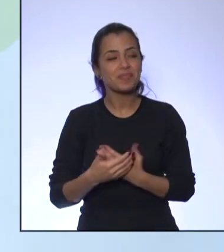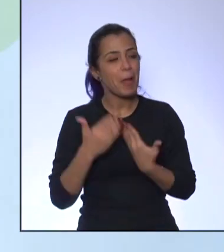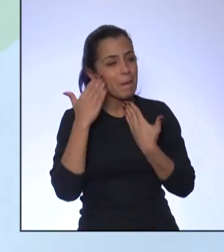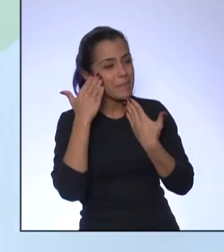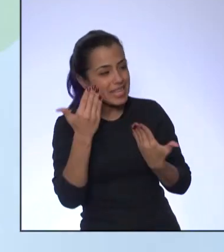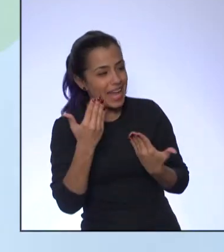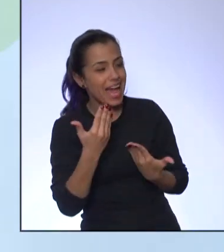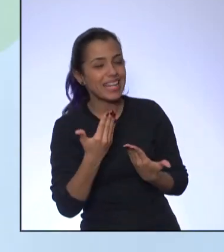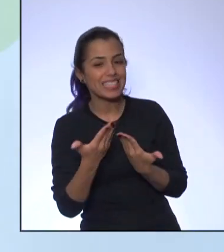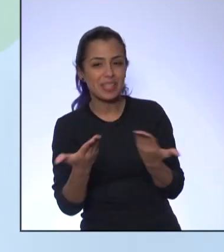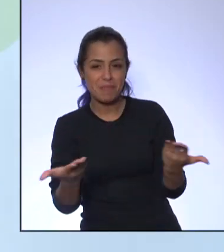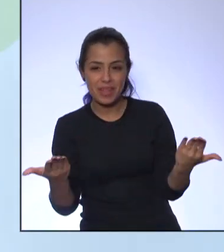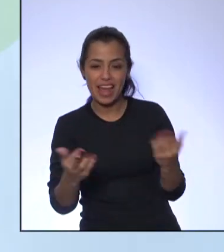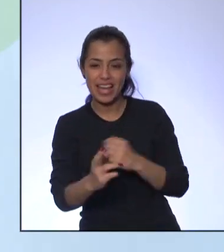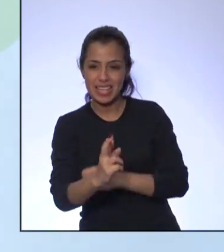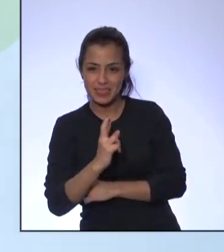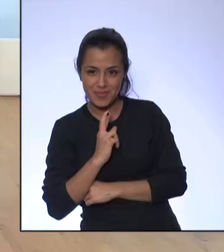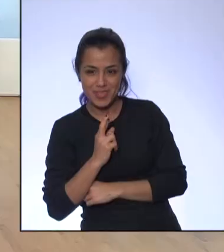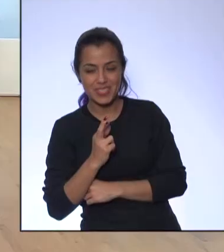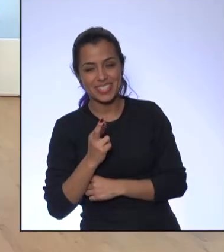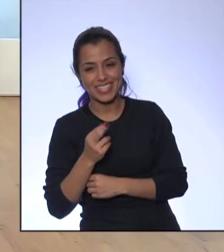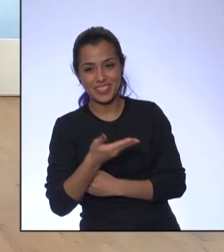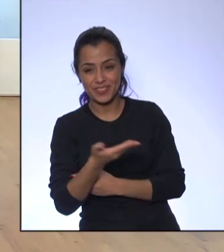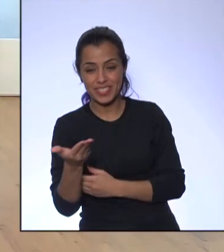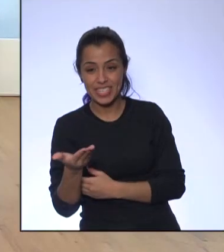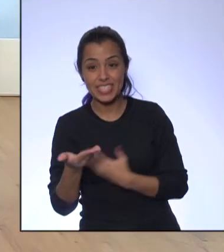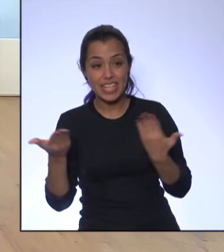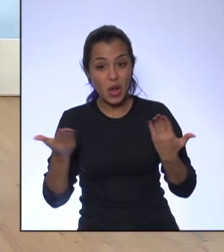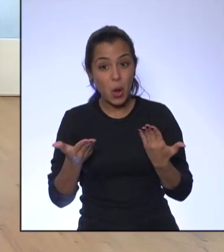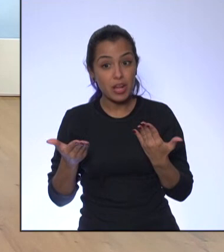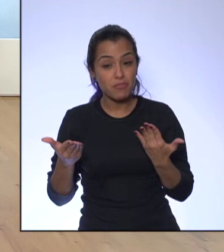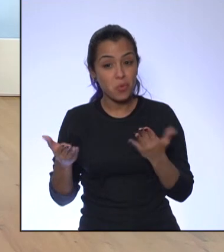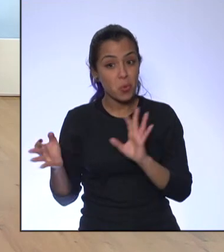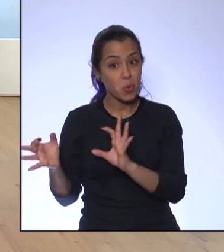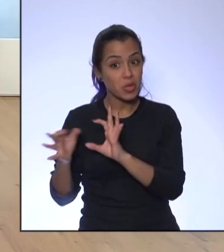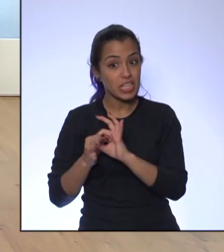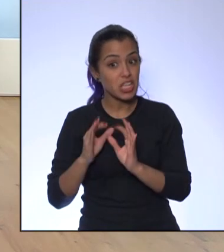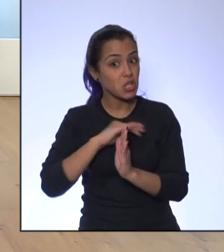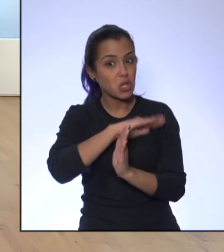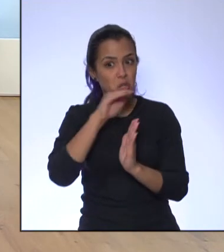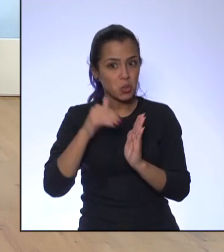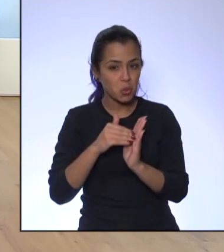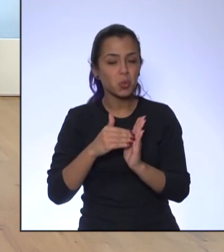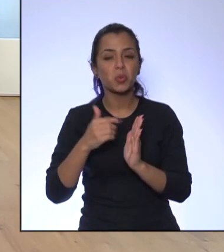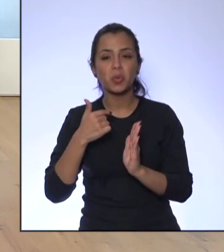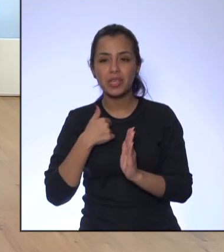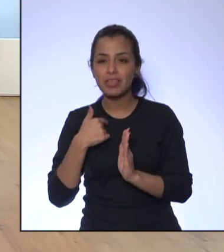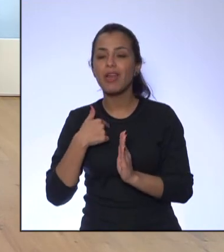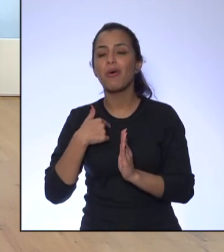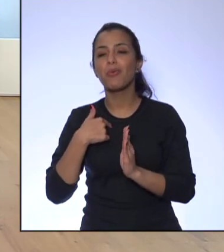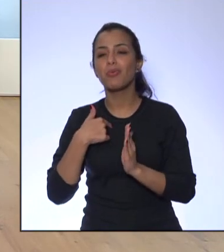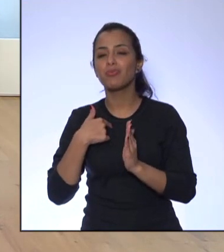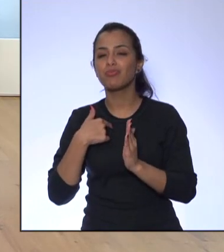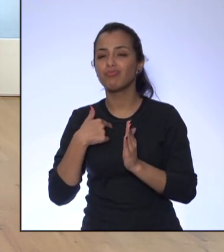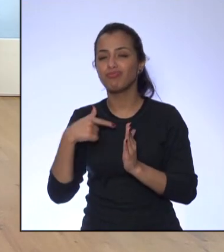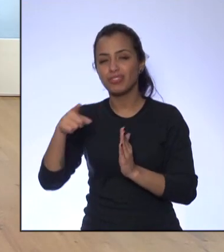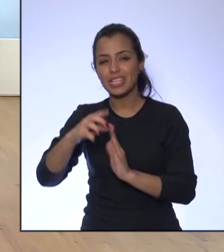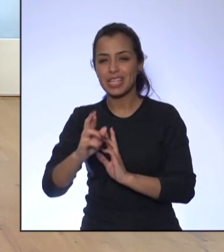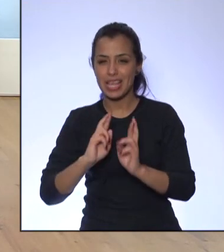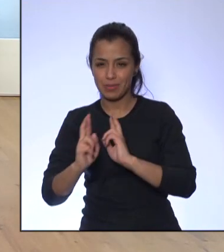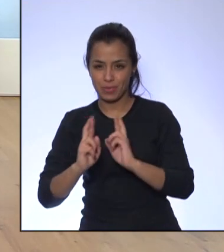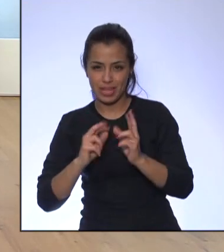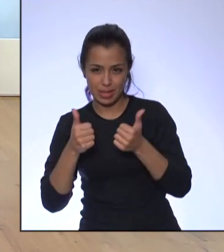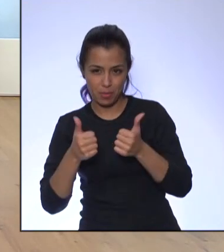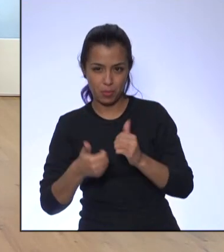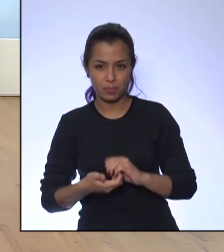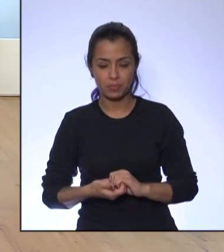tudo, né, que vocês falaram e vou um pouquinho para a lousa para a gente discutir um pouquinho, então, o que é, de fato, uma célula, né?